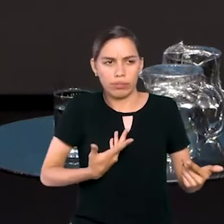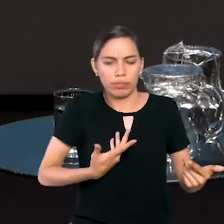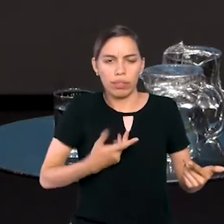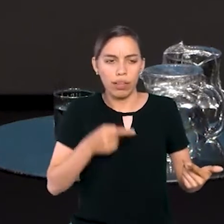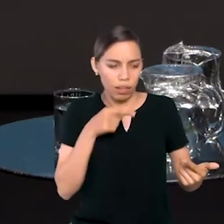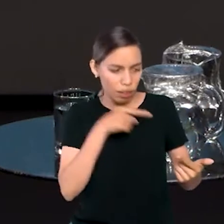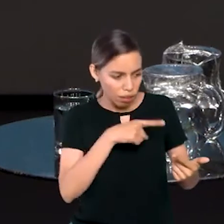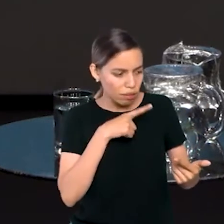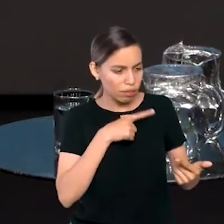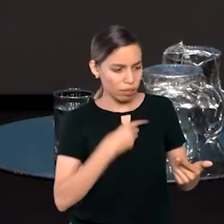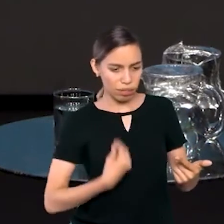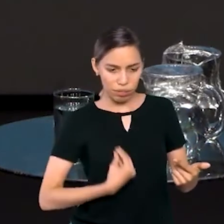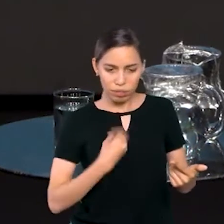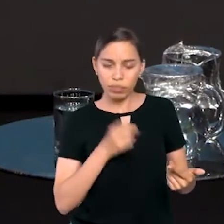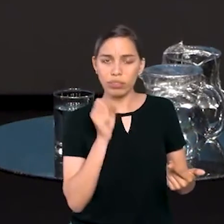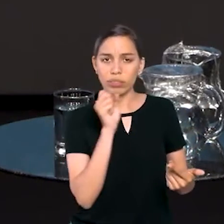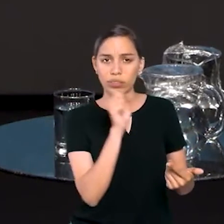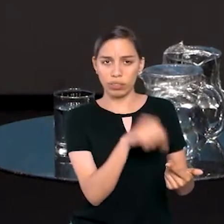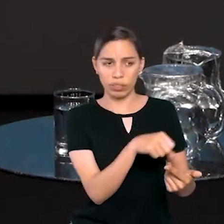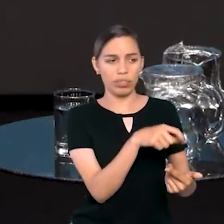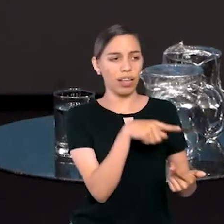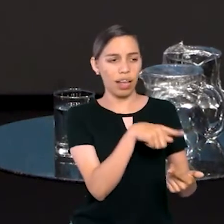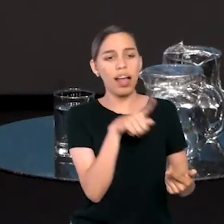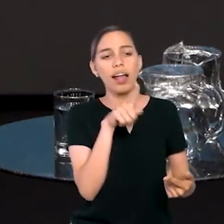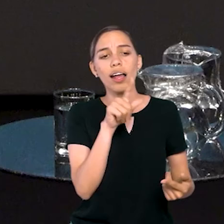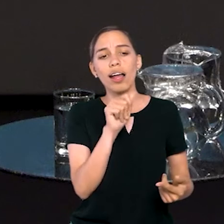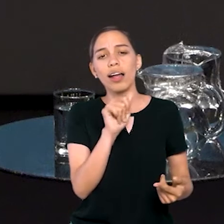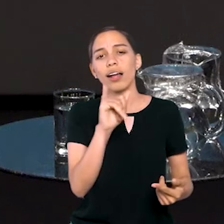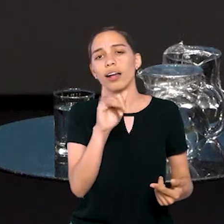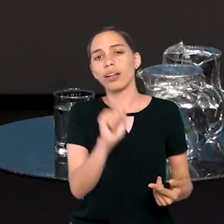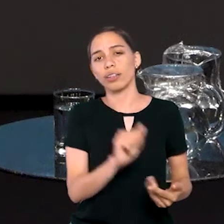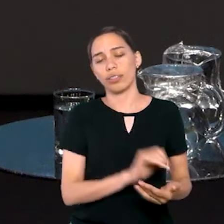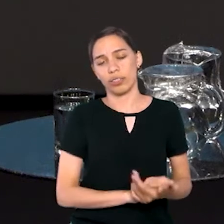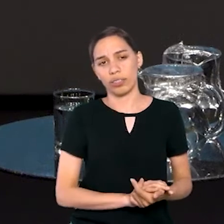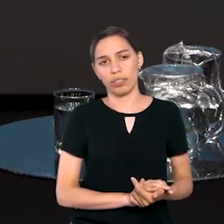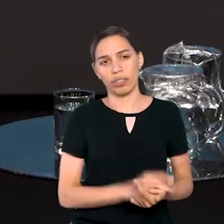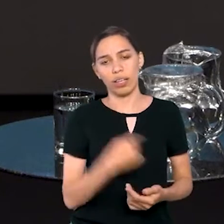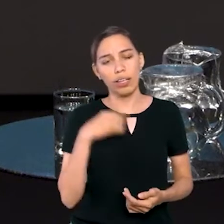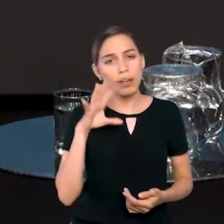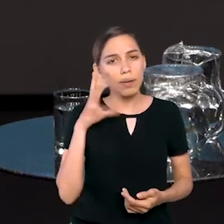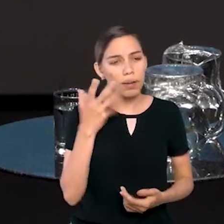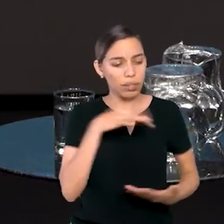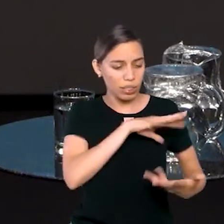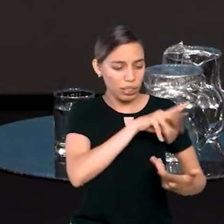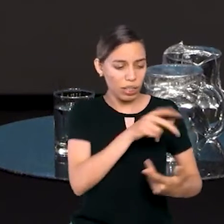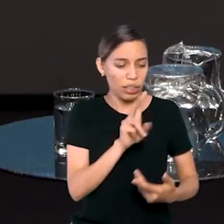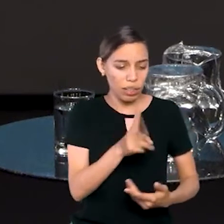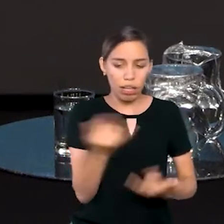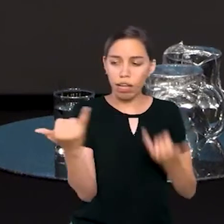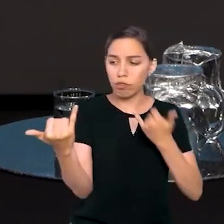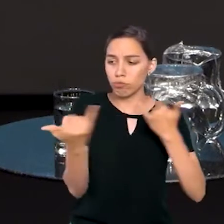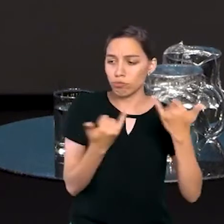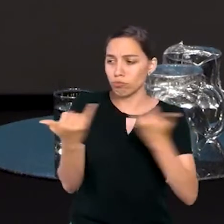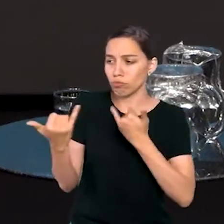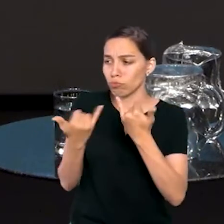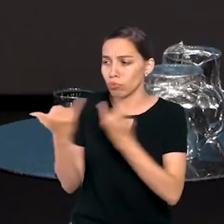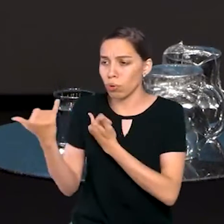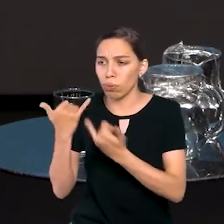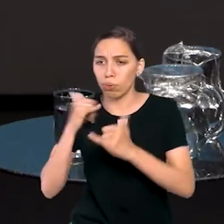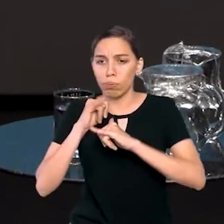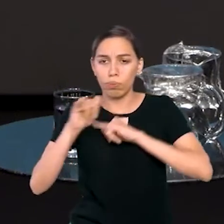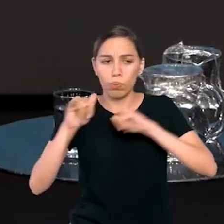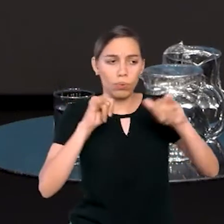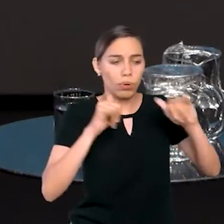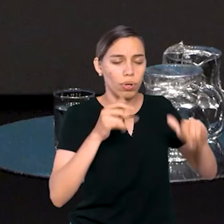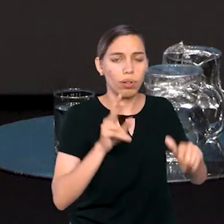Terra. Eu acho que a Terra está falando com a gente o tempo inteiro, falando